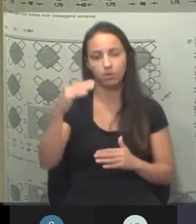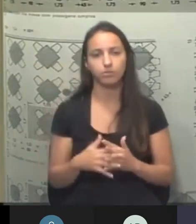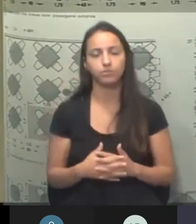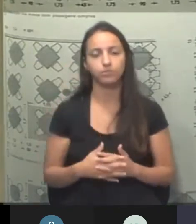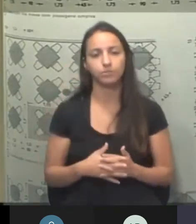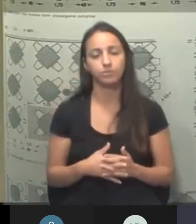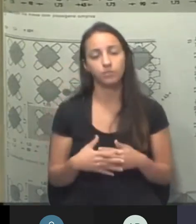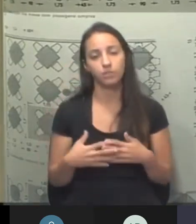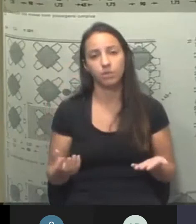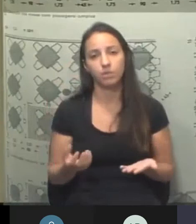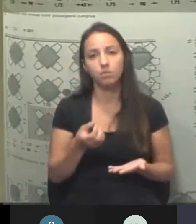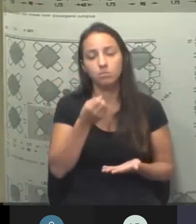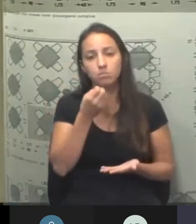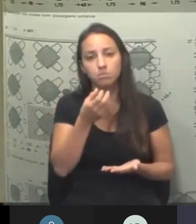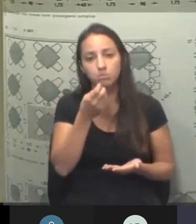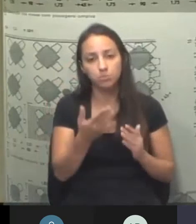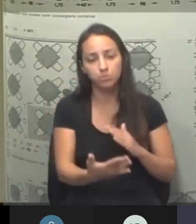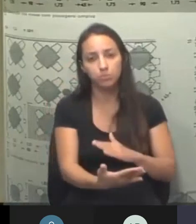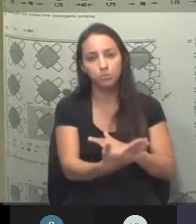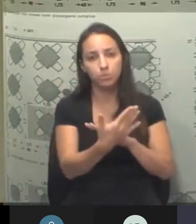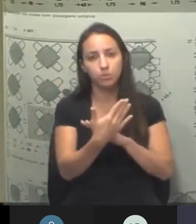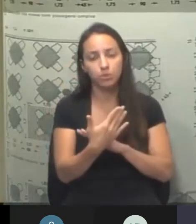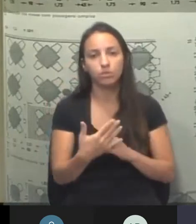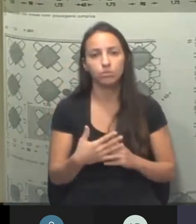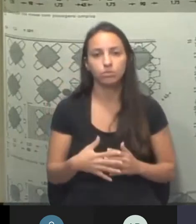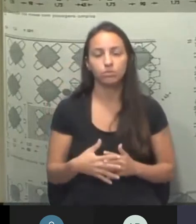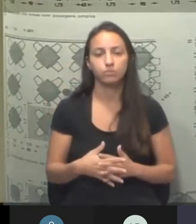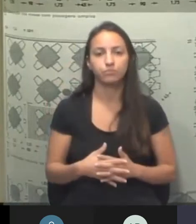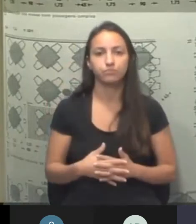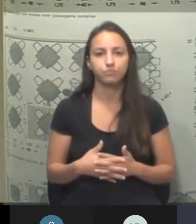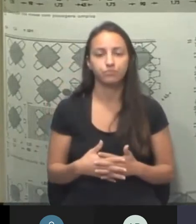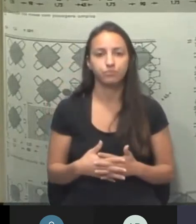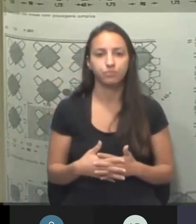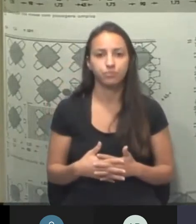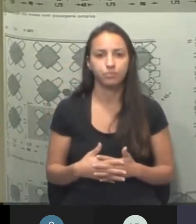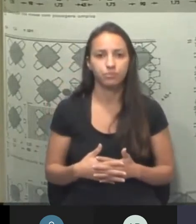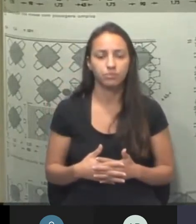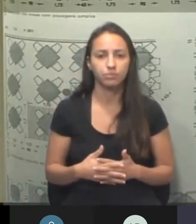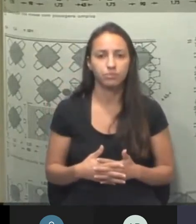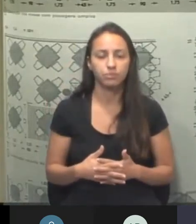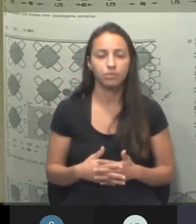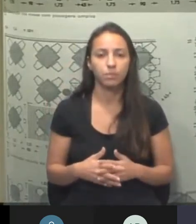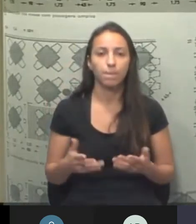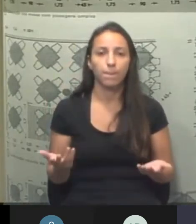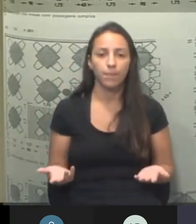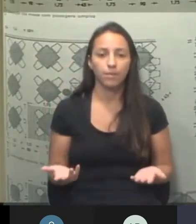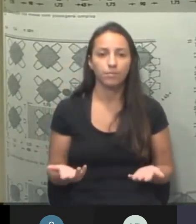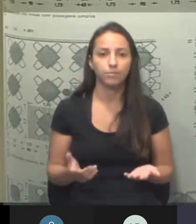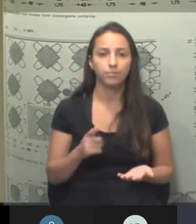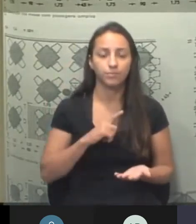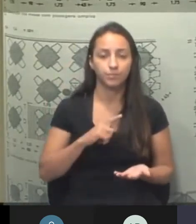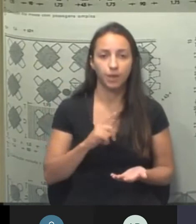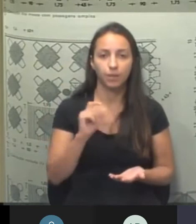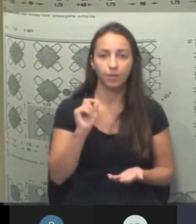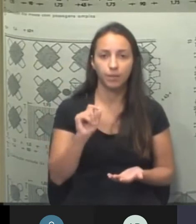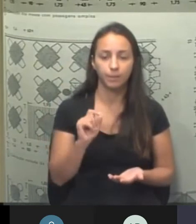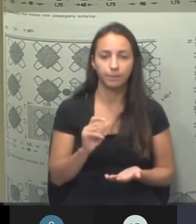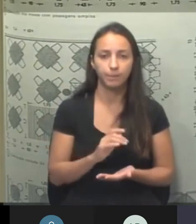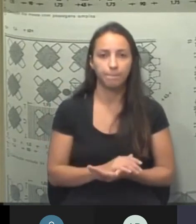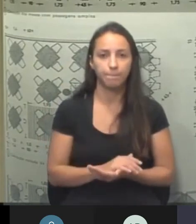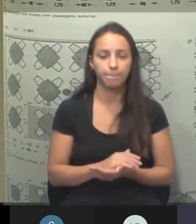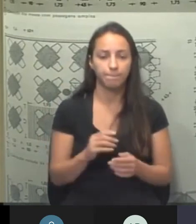aqui, já que é um ambiente que vai ter que servir a todas as séries, né? A todos os anos escolares. Tá ok? Então ele tem